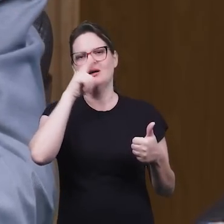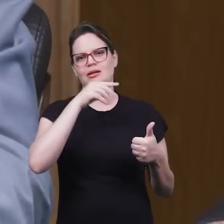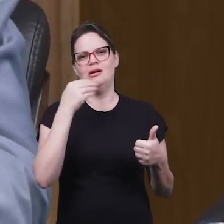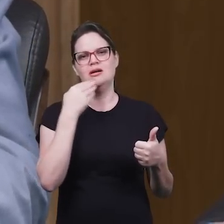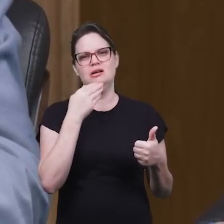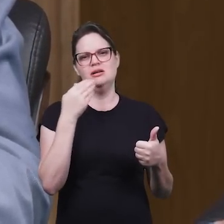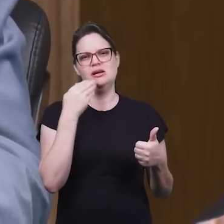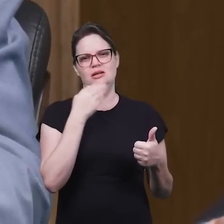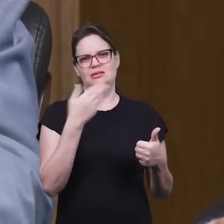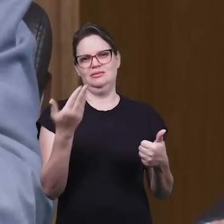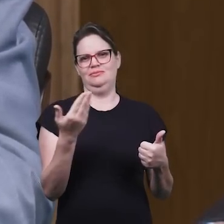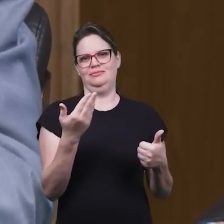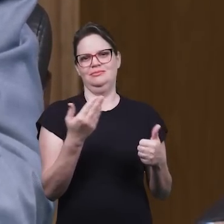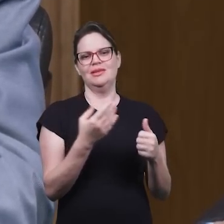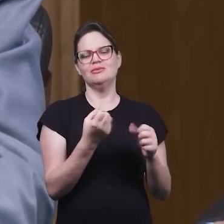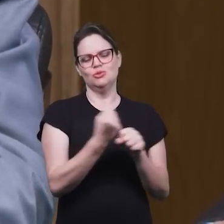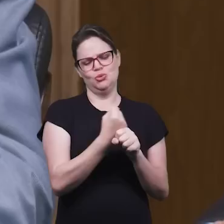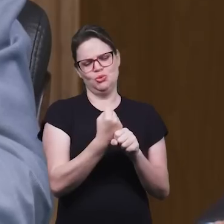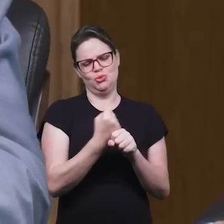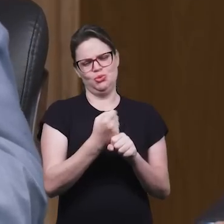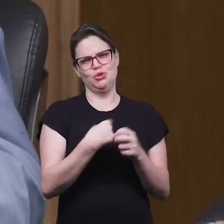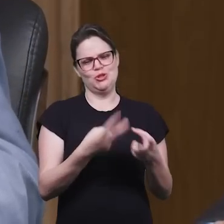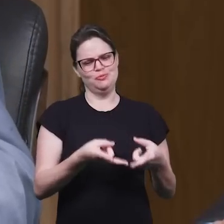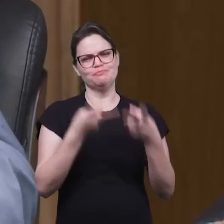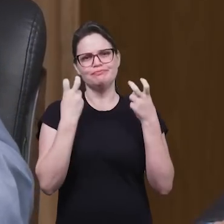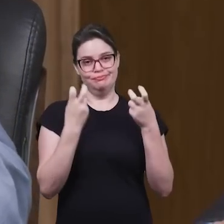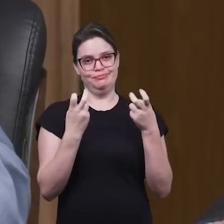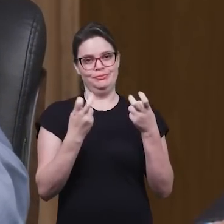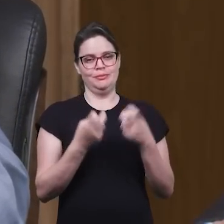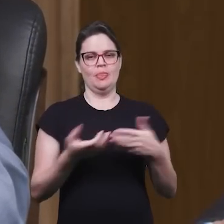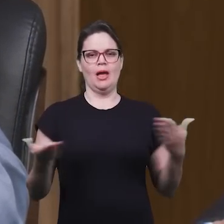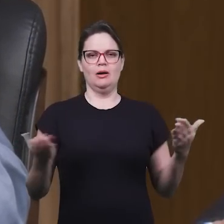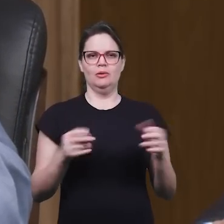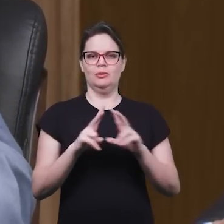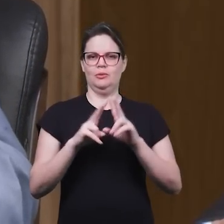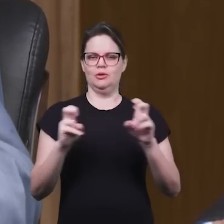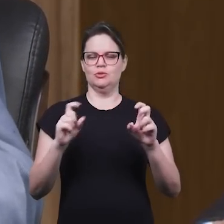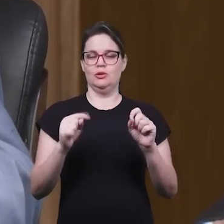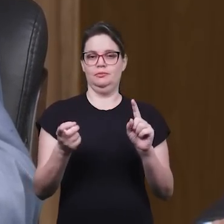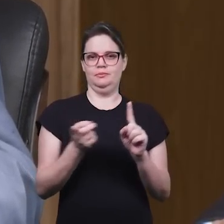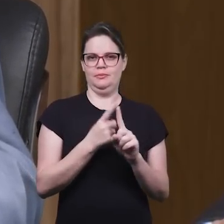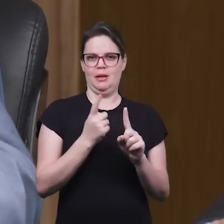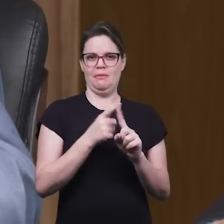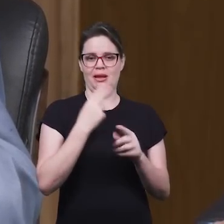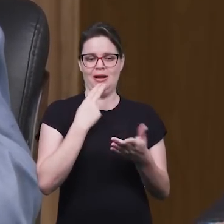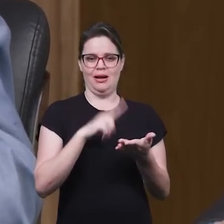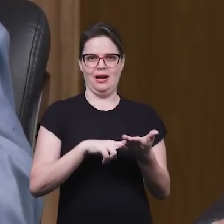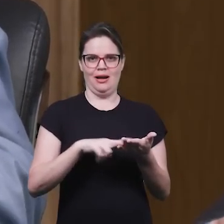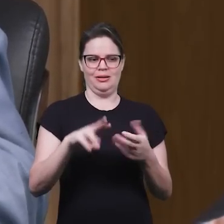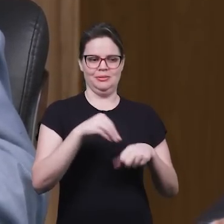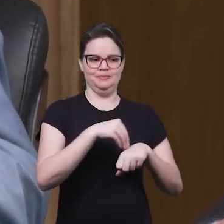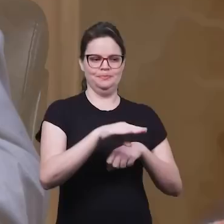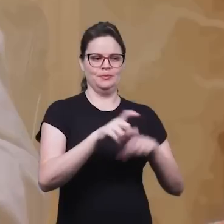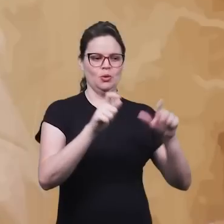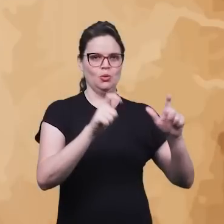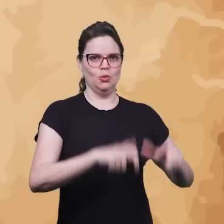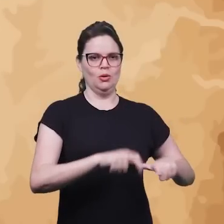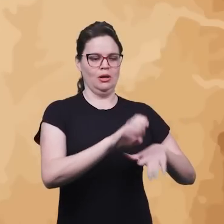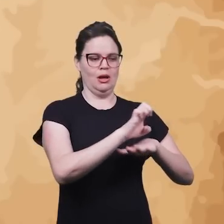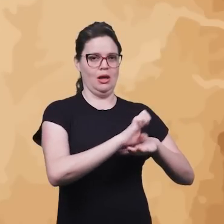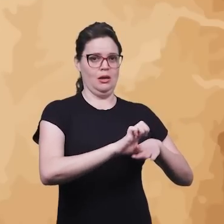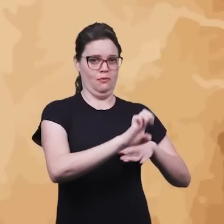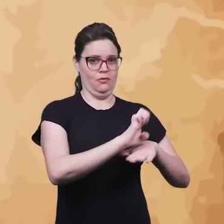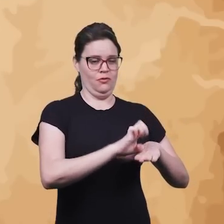aqui para o assunto. Você vê na primeira carta falar a respeito assim,